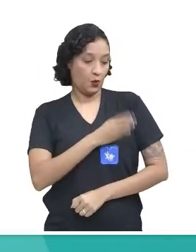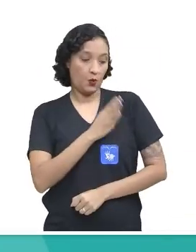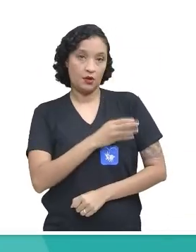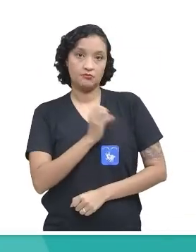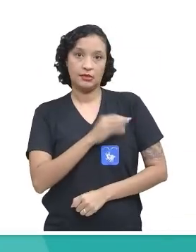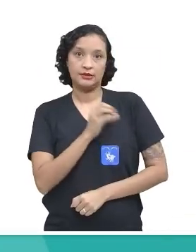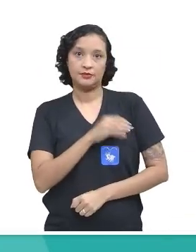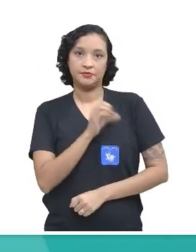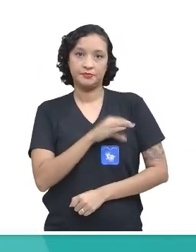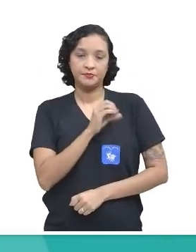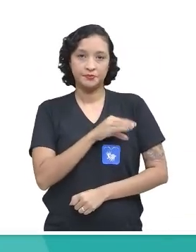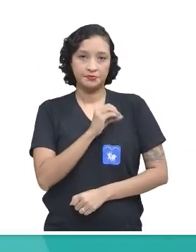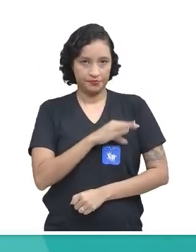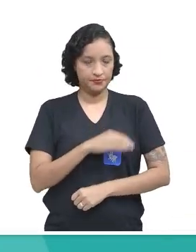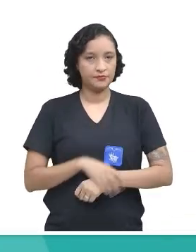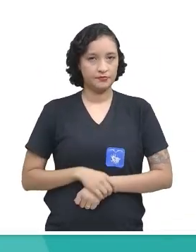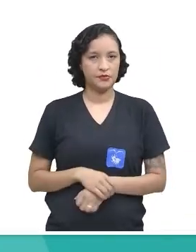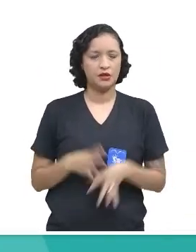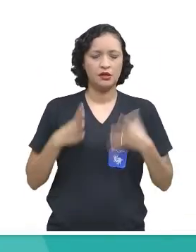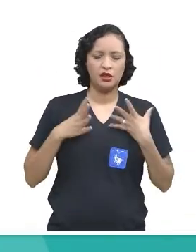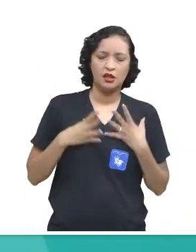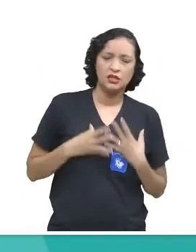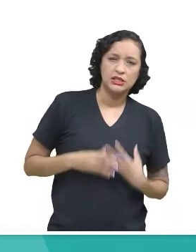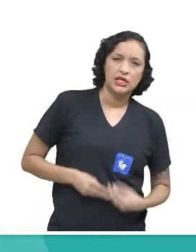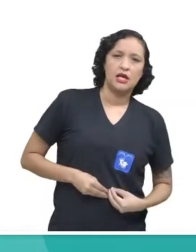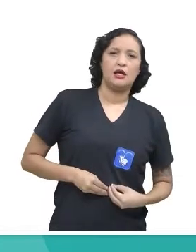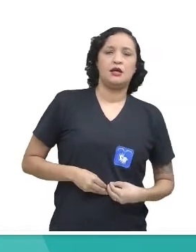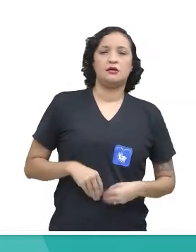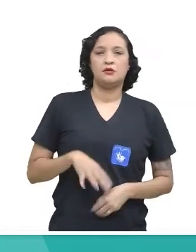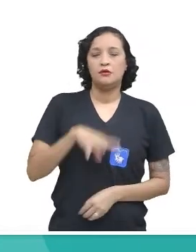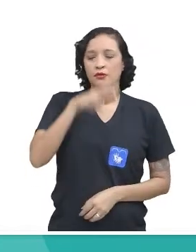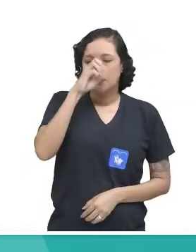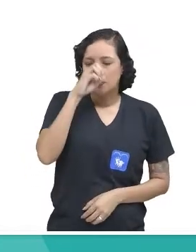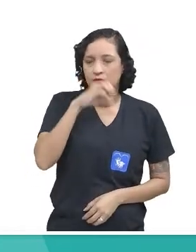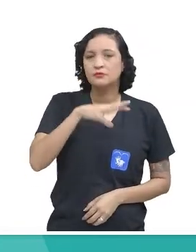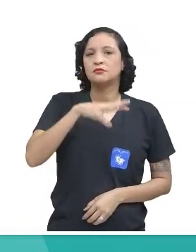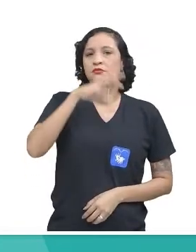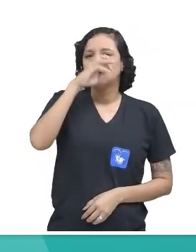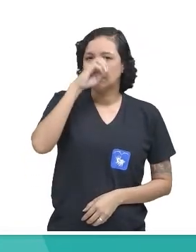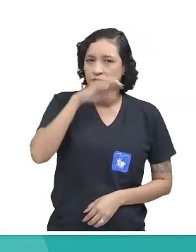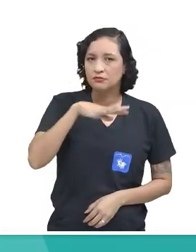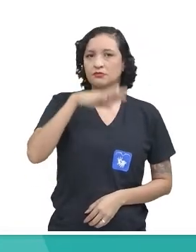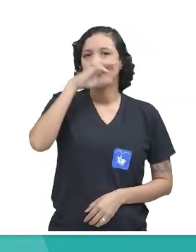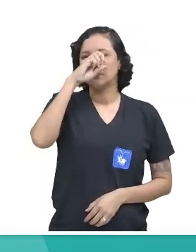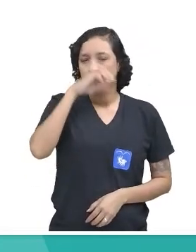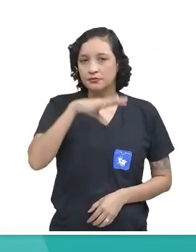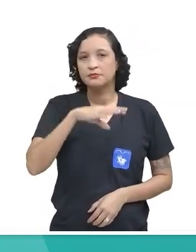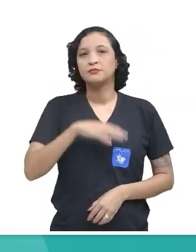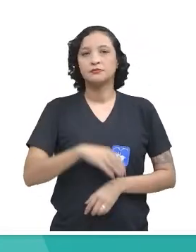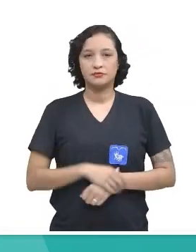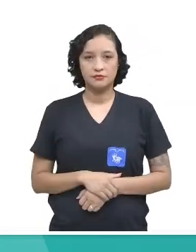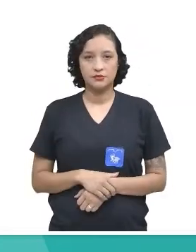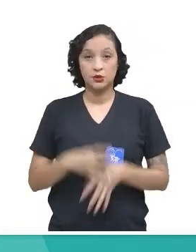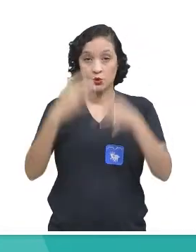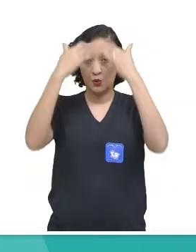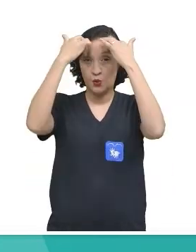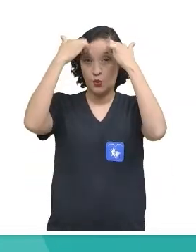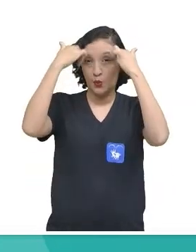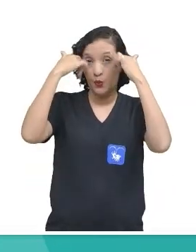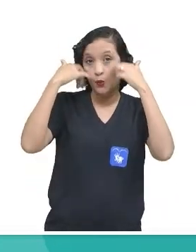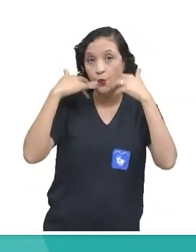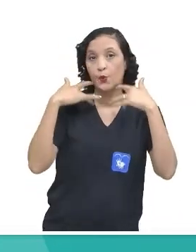acelera, mais eu fico cansado, mais a minha respiração fica ofegante, muito mais suor me